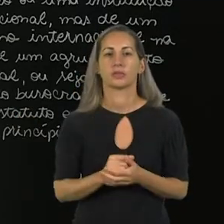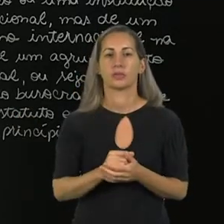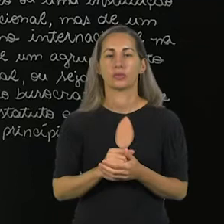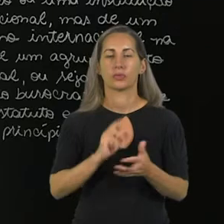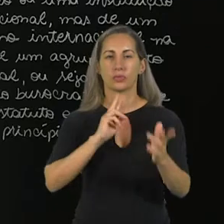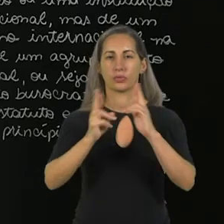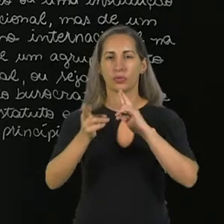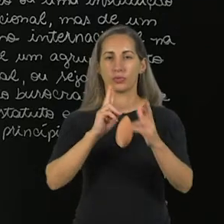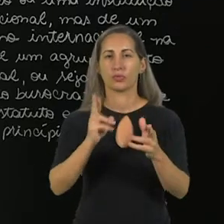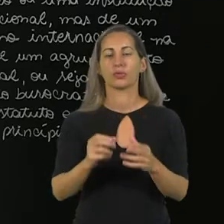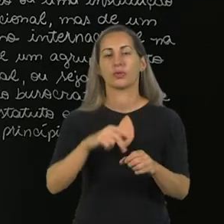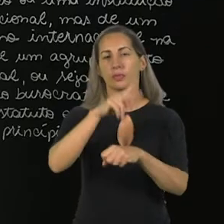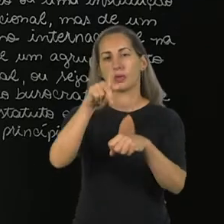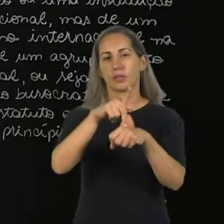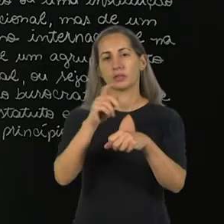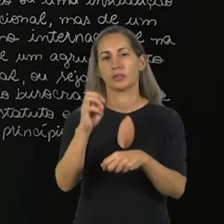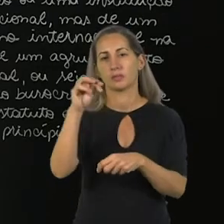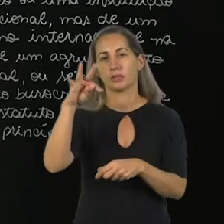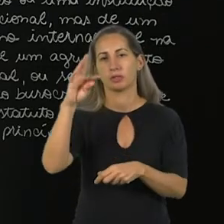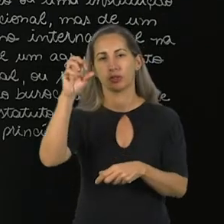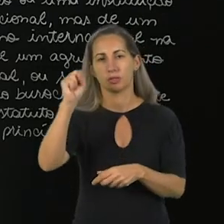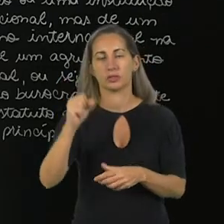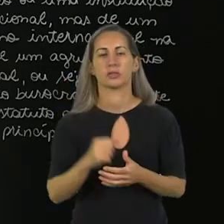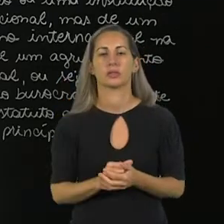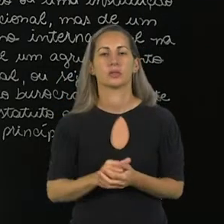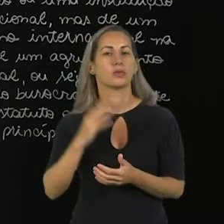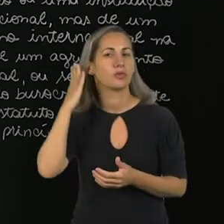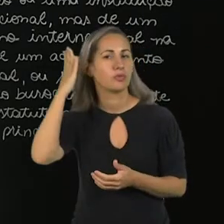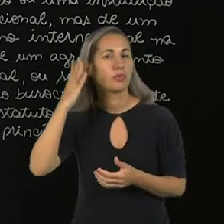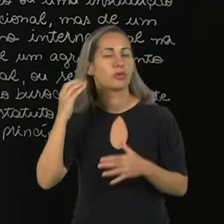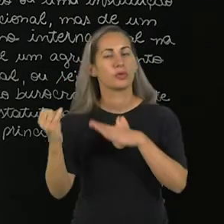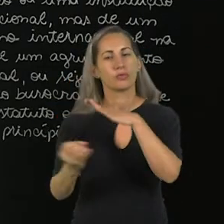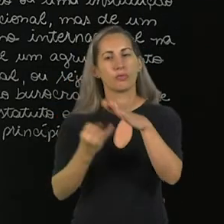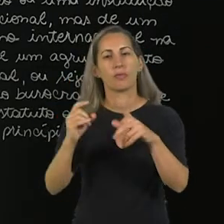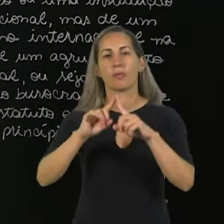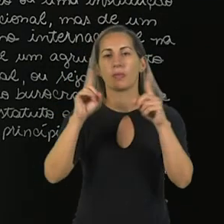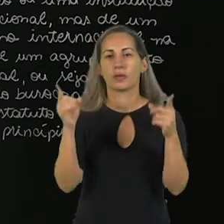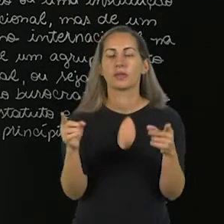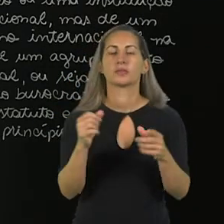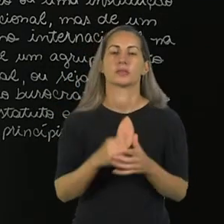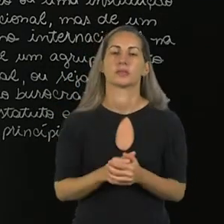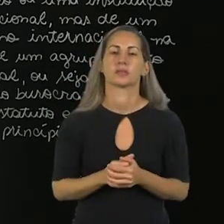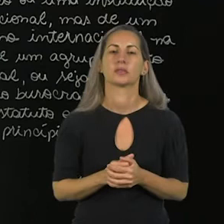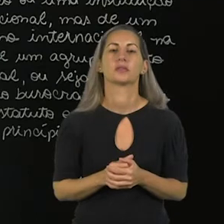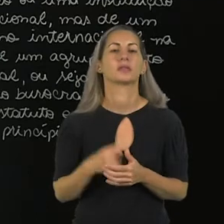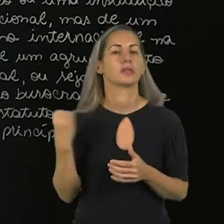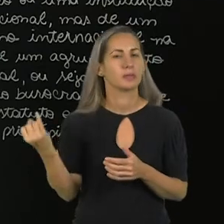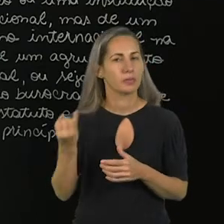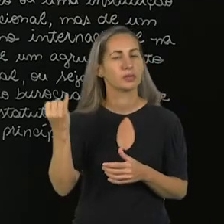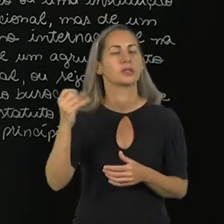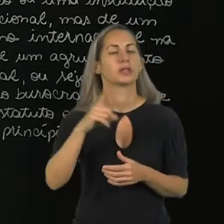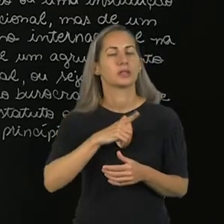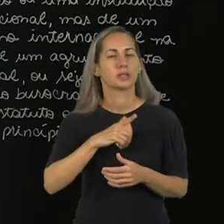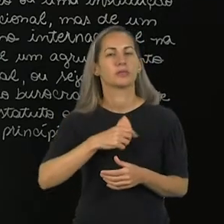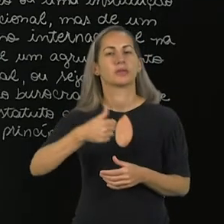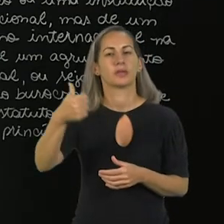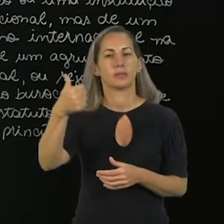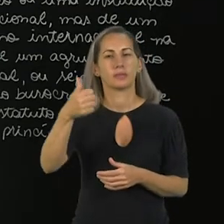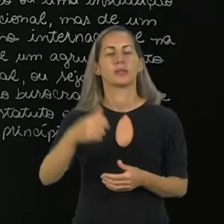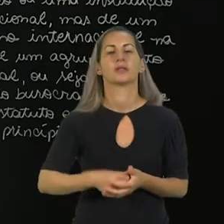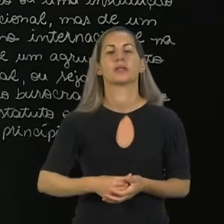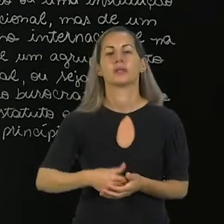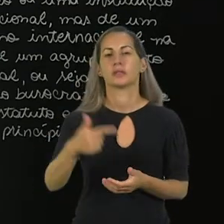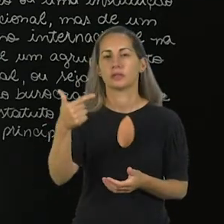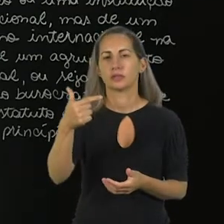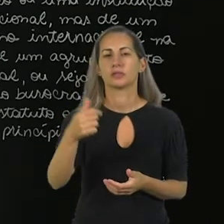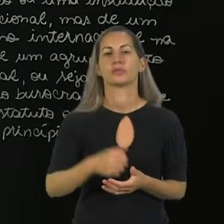dos Países Emergentes. O fórum informal, claro, mas que teve muita importância na primeira e